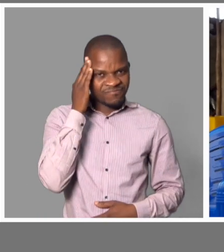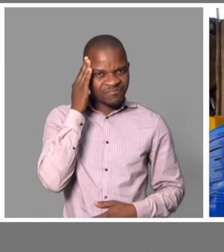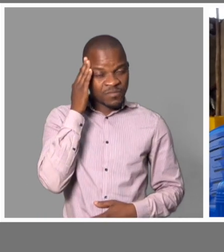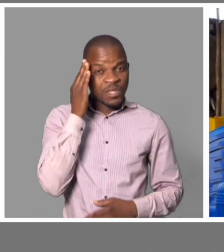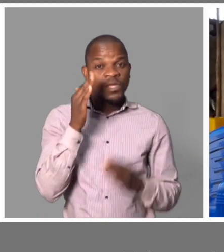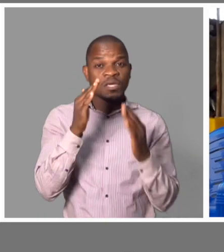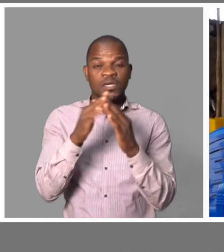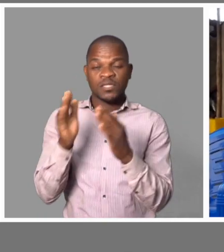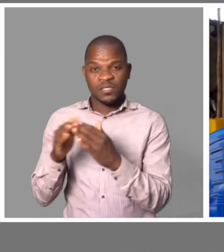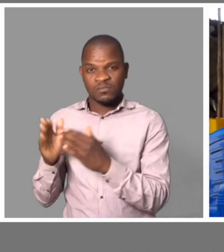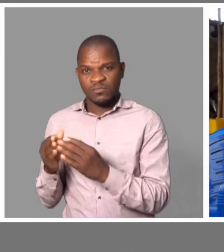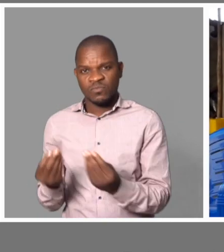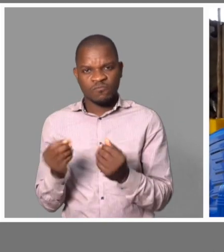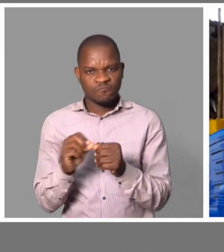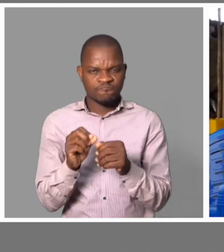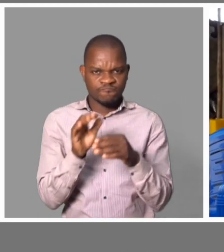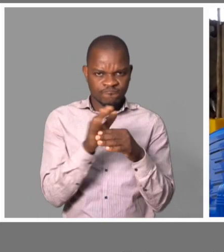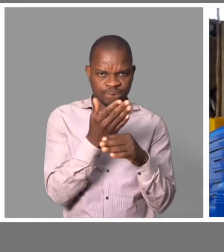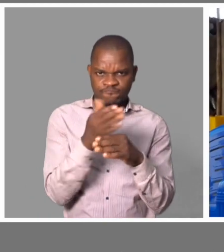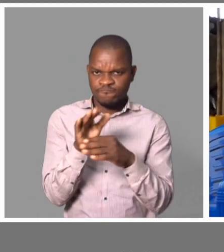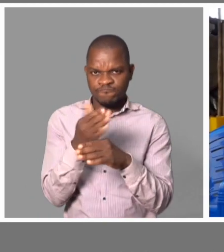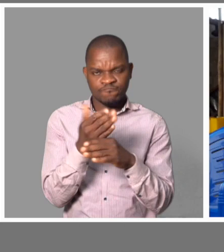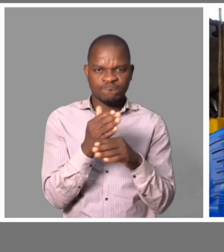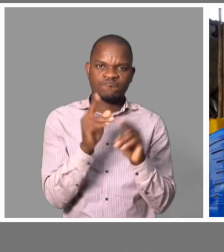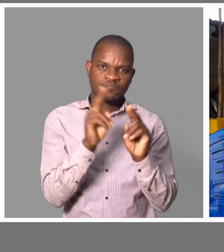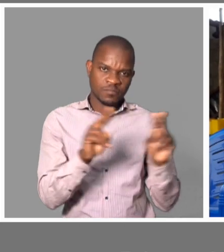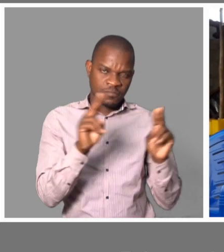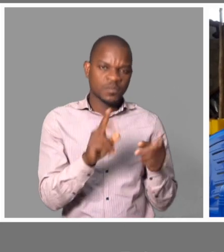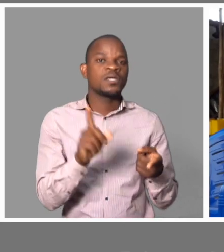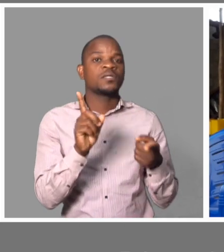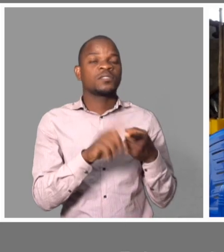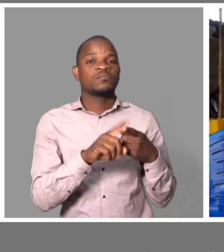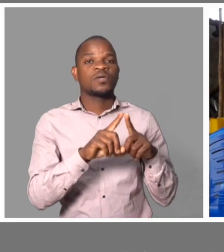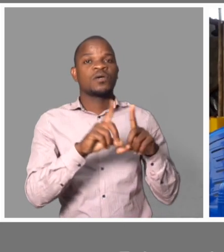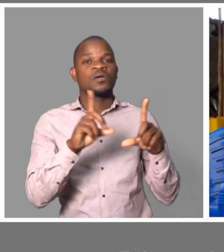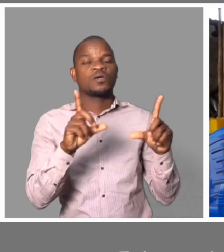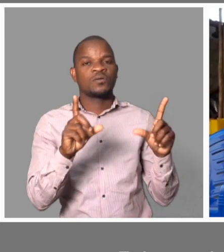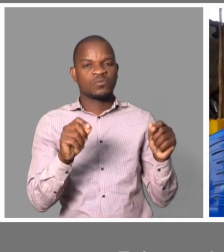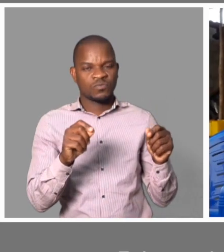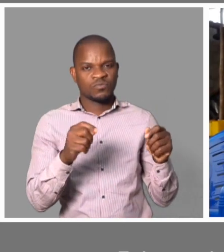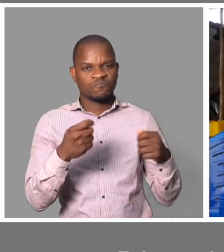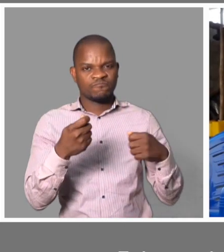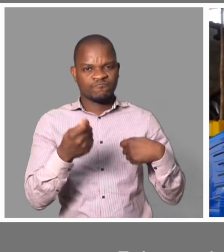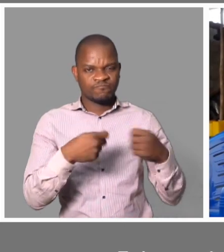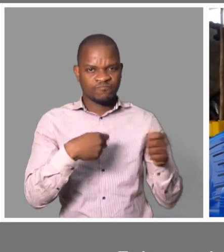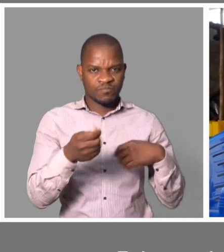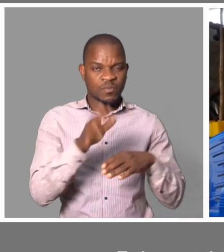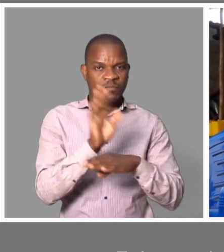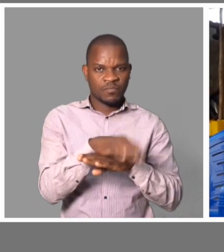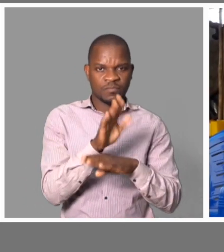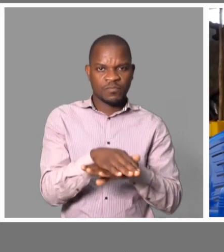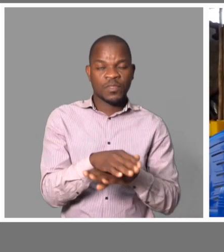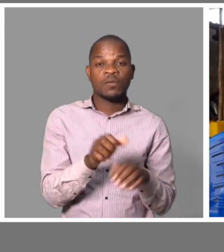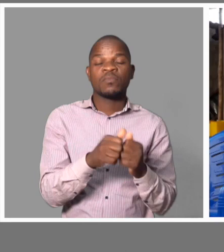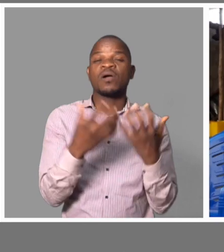erguer todas as minhas casas já estão erguidas, assim como a minha própria atuação já está.